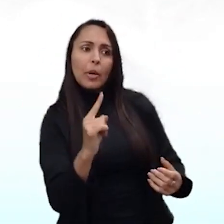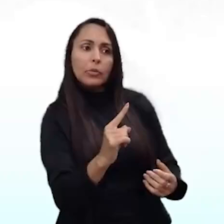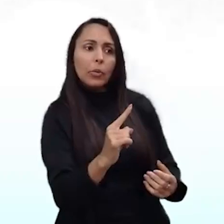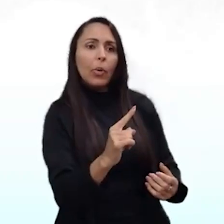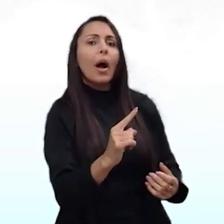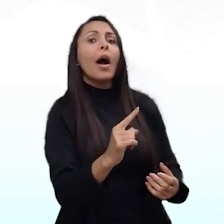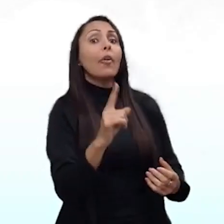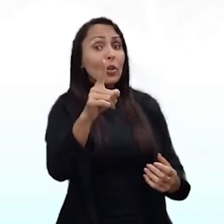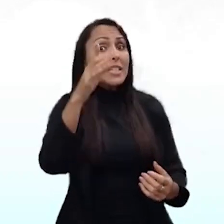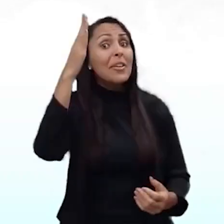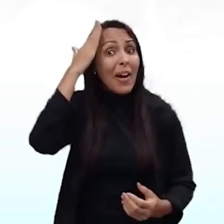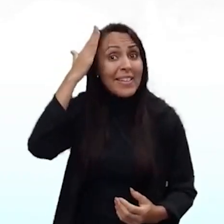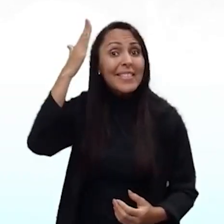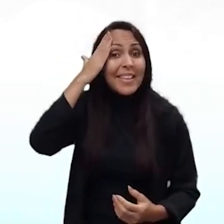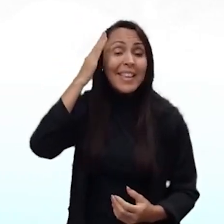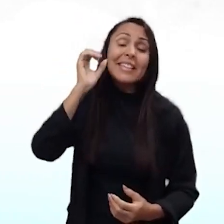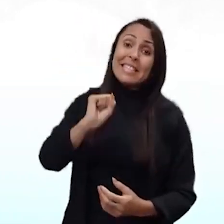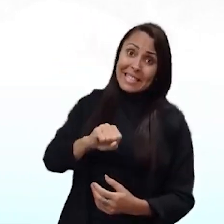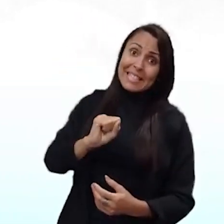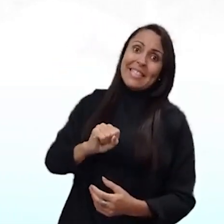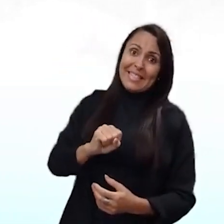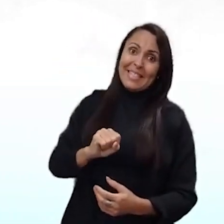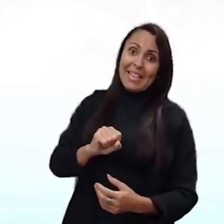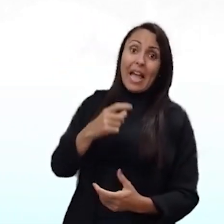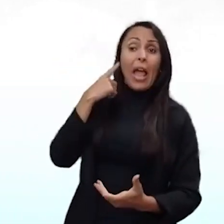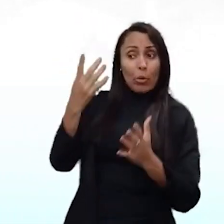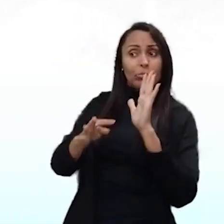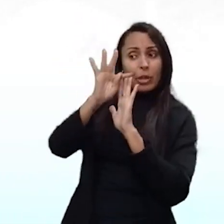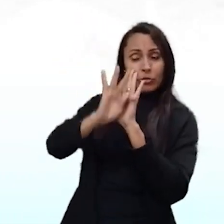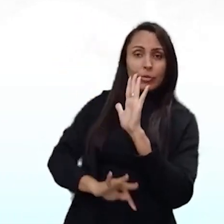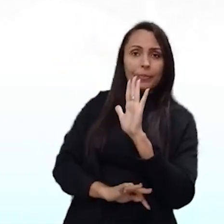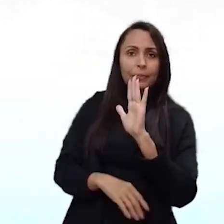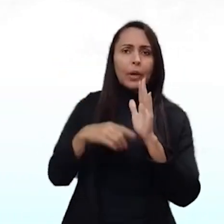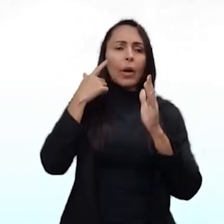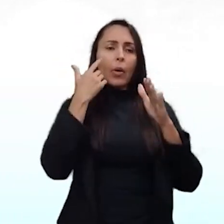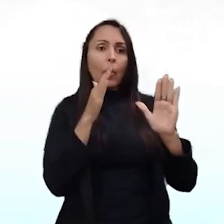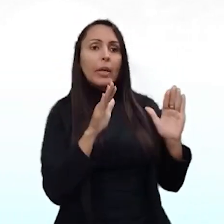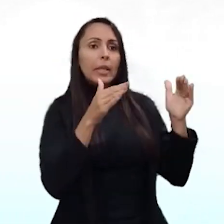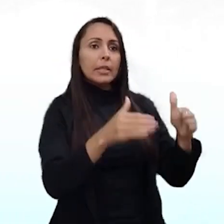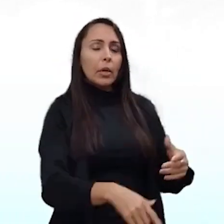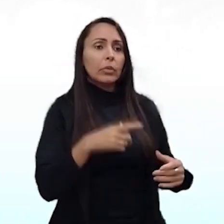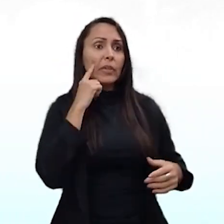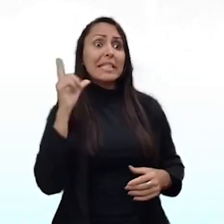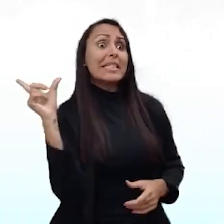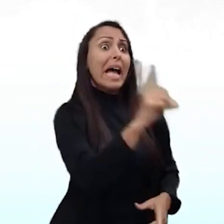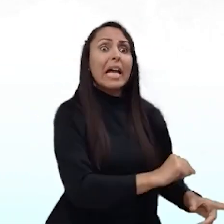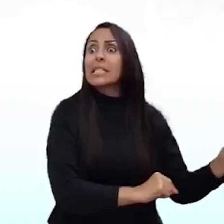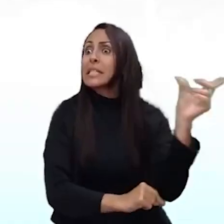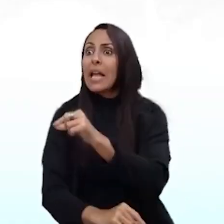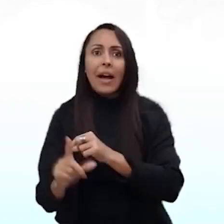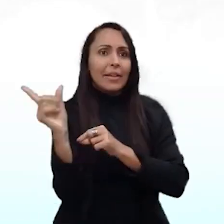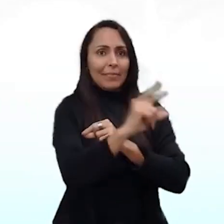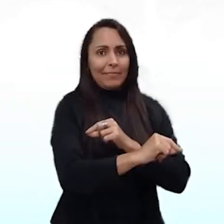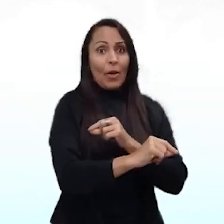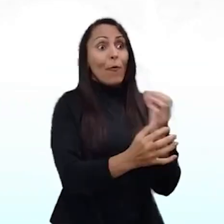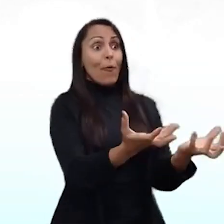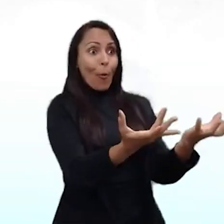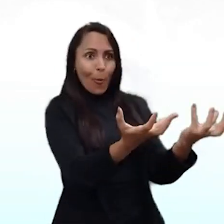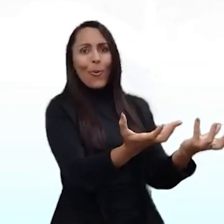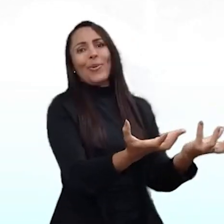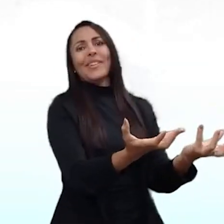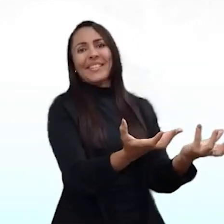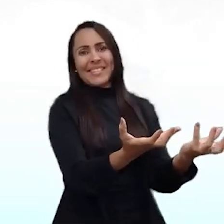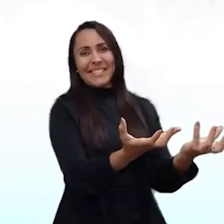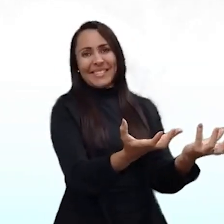vivenciada, dentro desse contexto, passa a ser um texto. E qual é a intenção? Saia. Saia